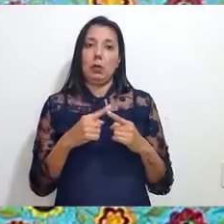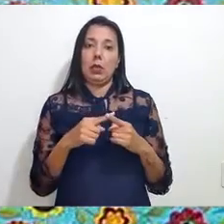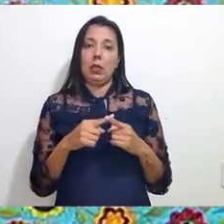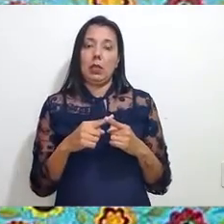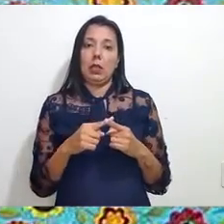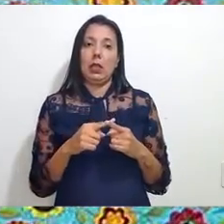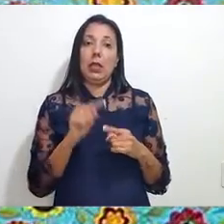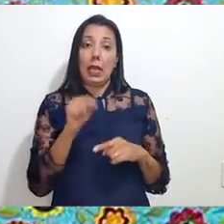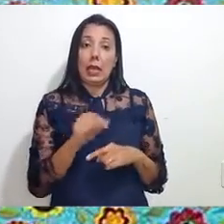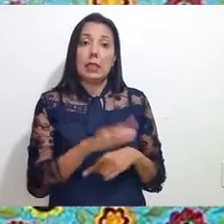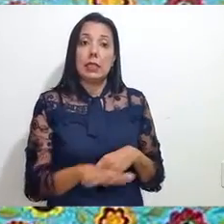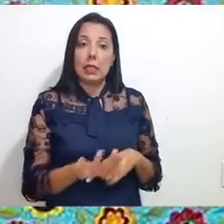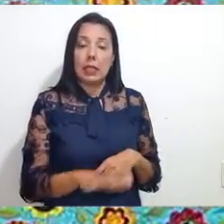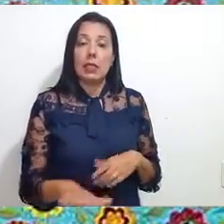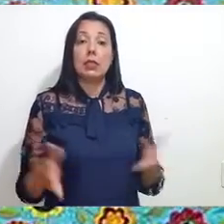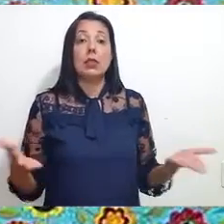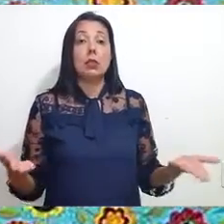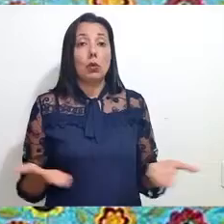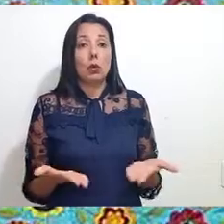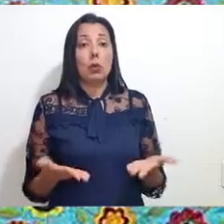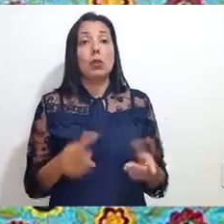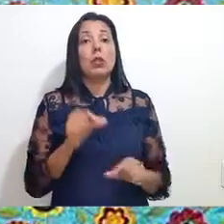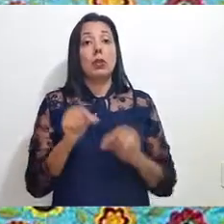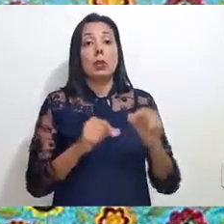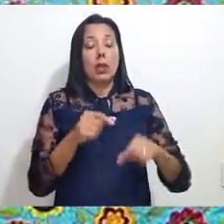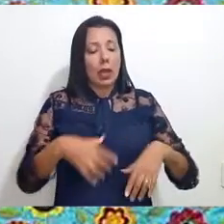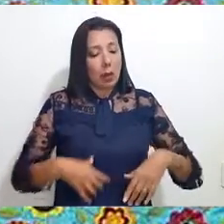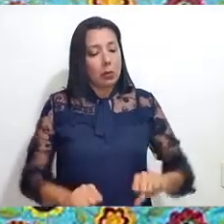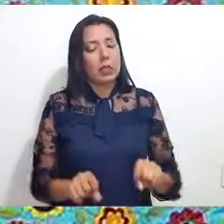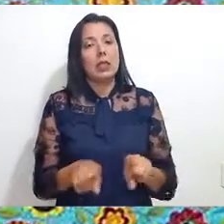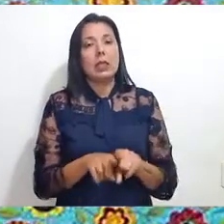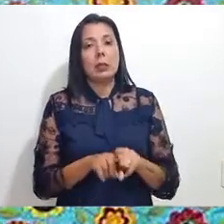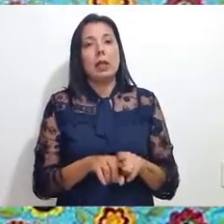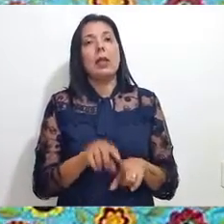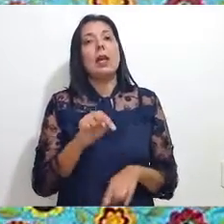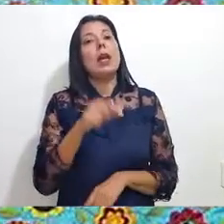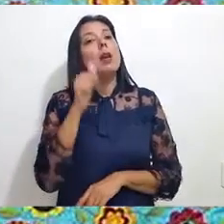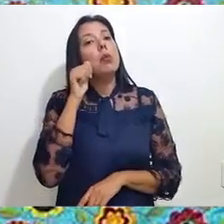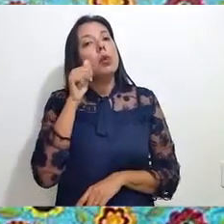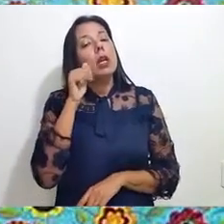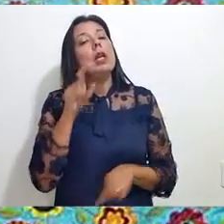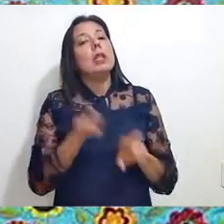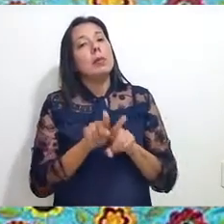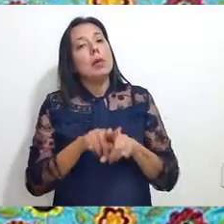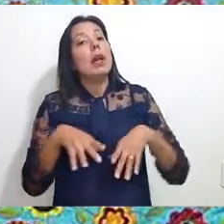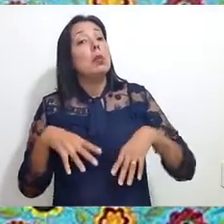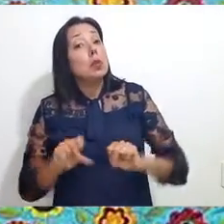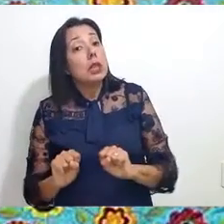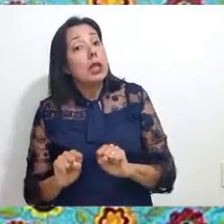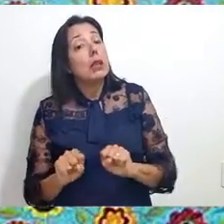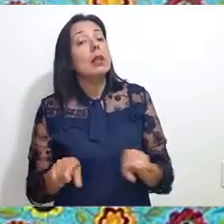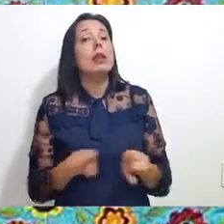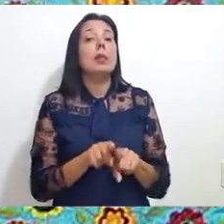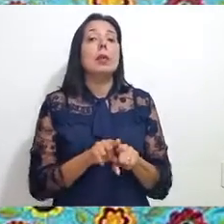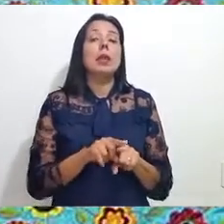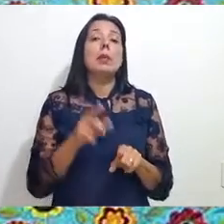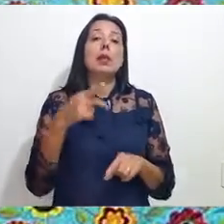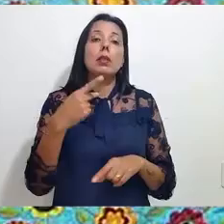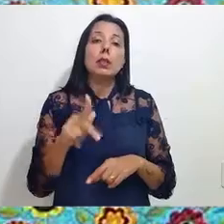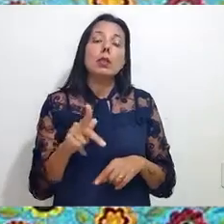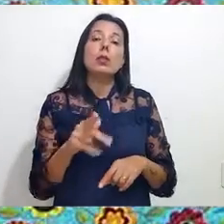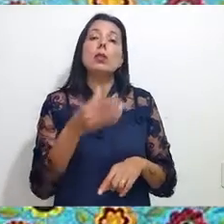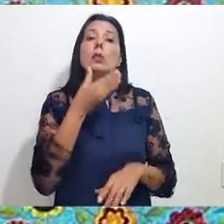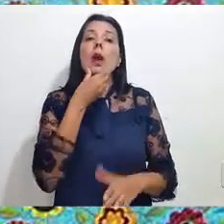da Sociedade do Distrito Federal para a gente fazer essa interlocução, para fazer essa parceria sempre aí na proteção das